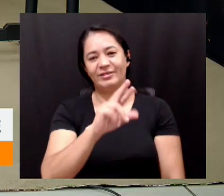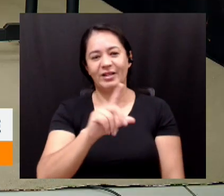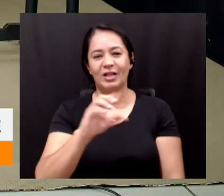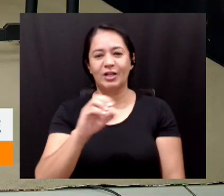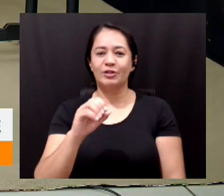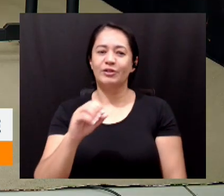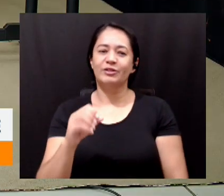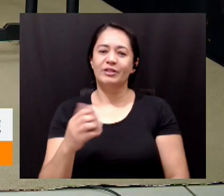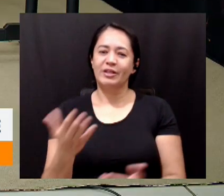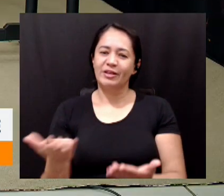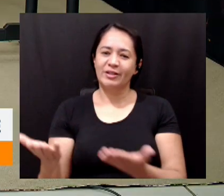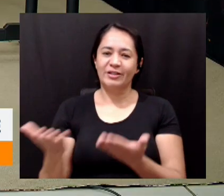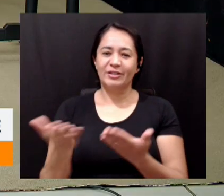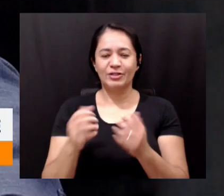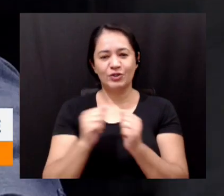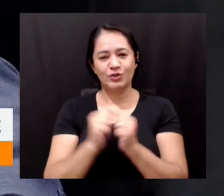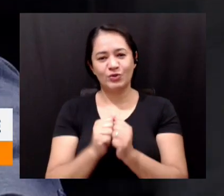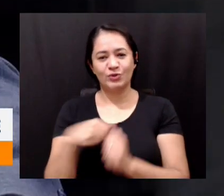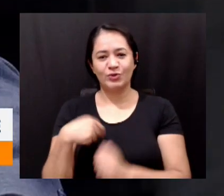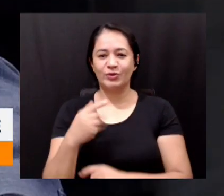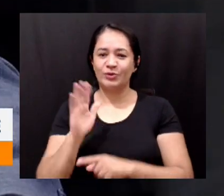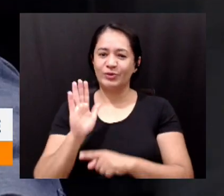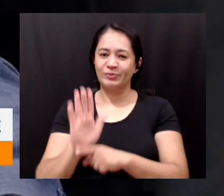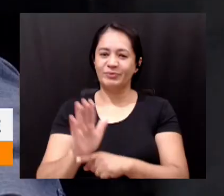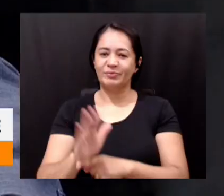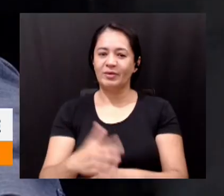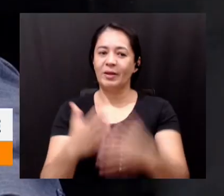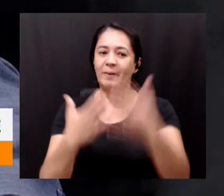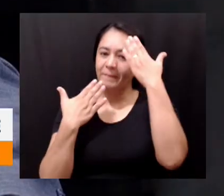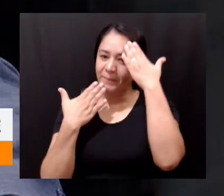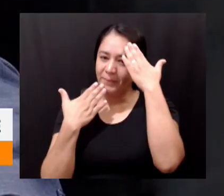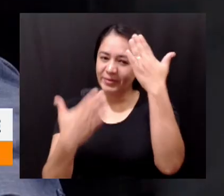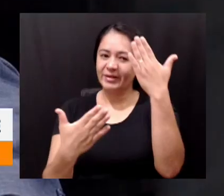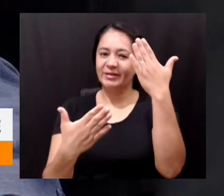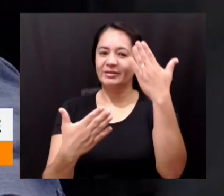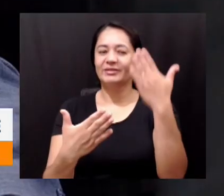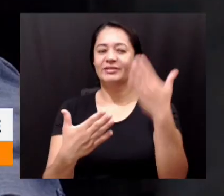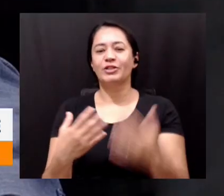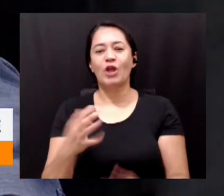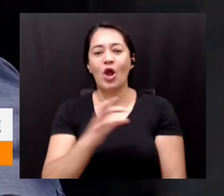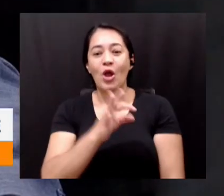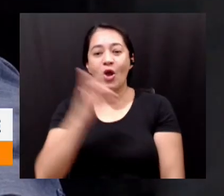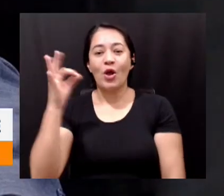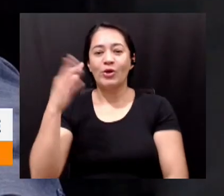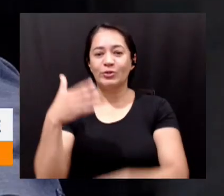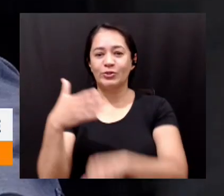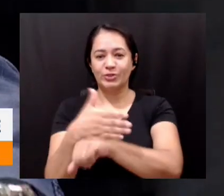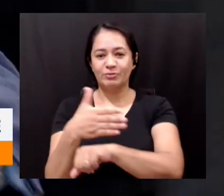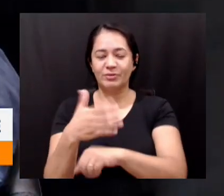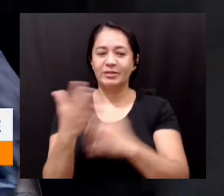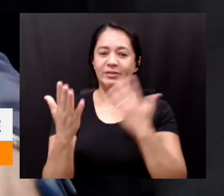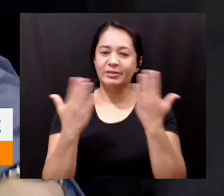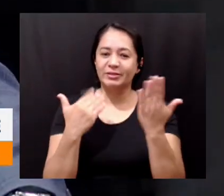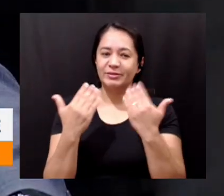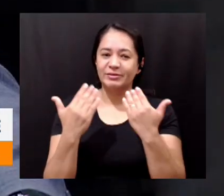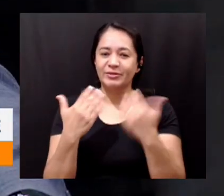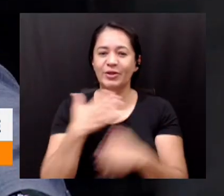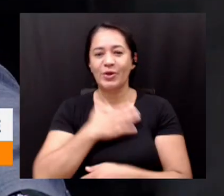para contribuir com a gente. Obrigado, Rúbia. Leonan, foi ótimo participar aqui nesse bate-papo e foi muito gostoso